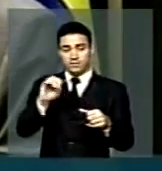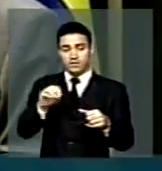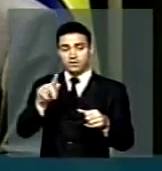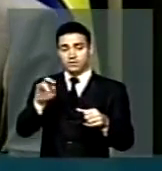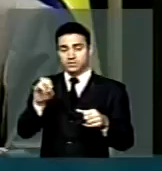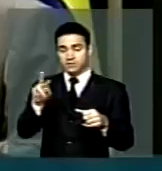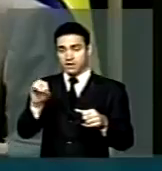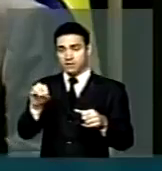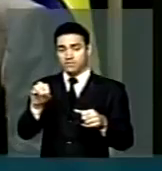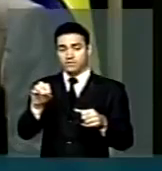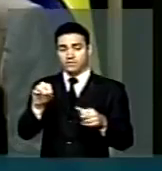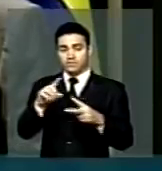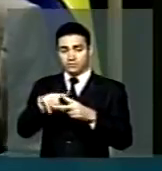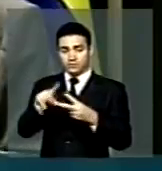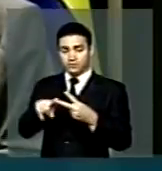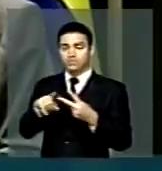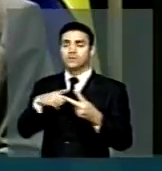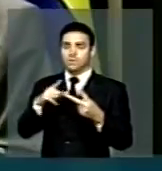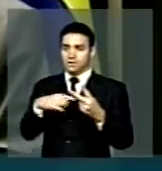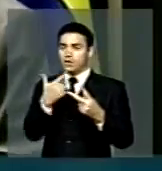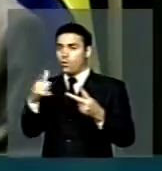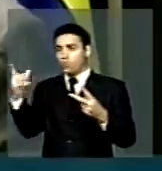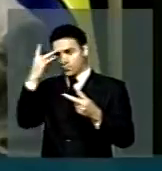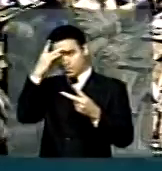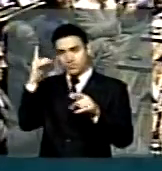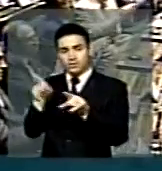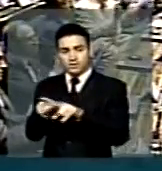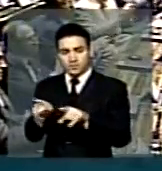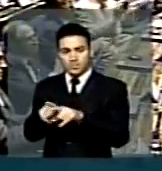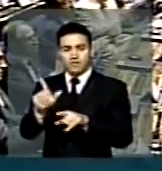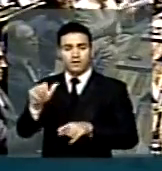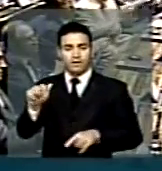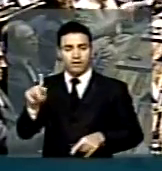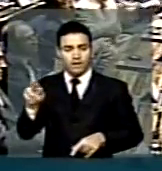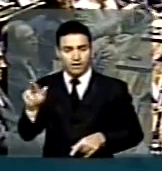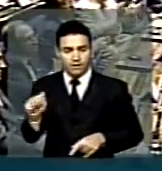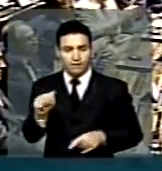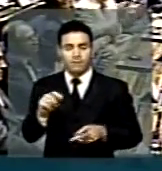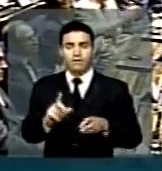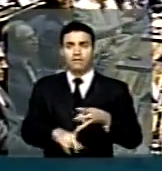Gustavo Franco, foram muitos outros, o André Lara Rezende,